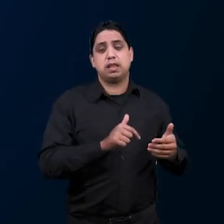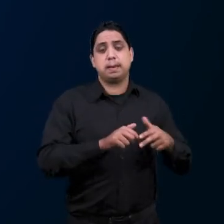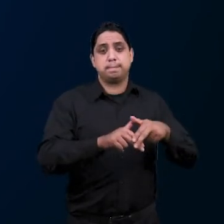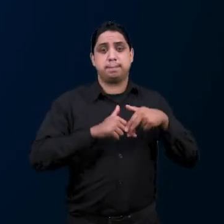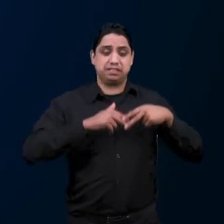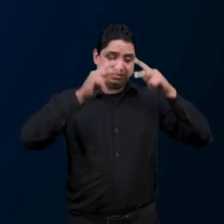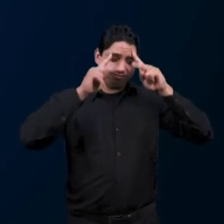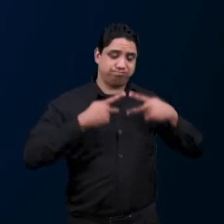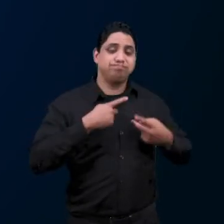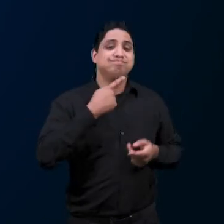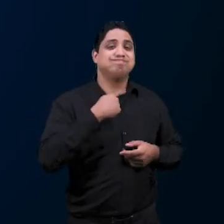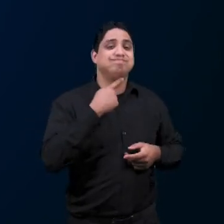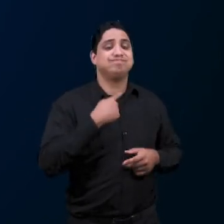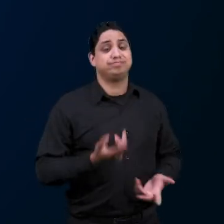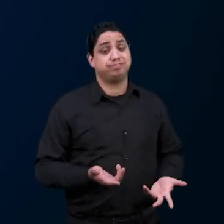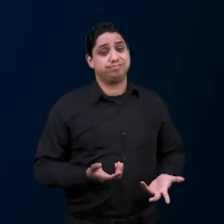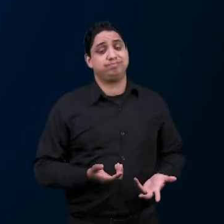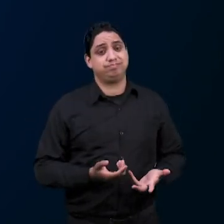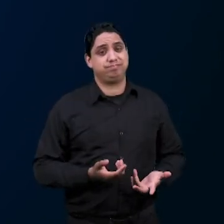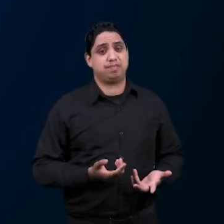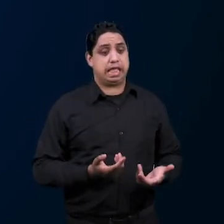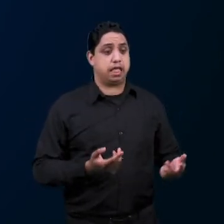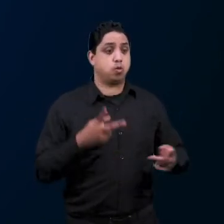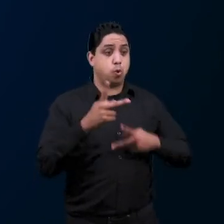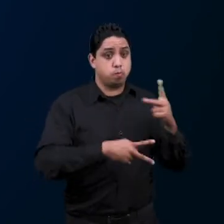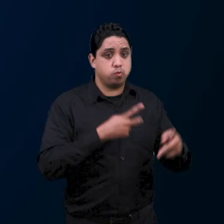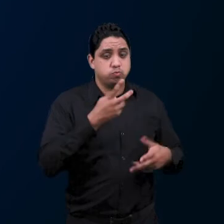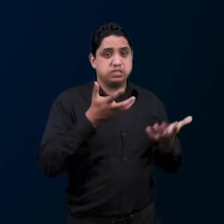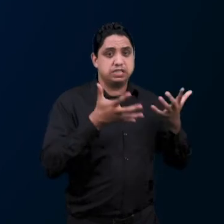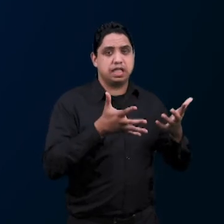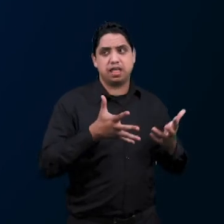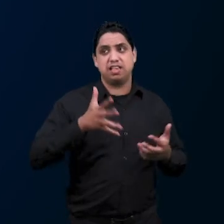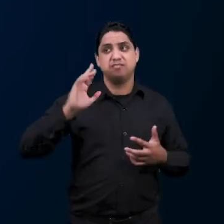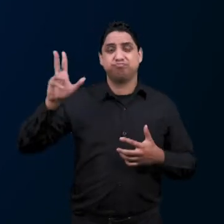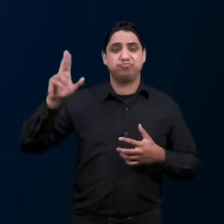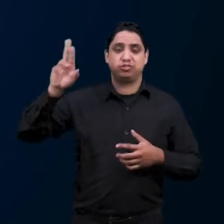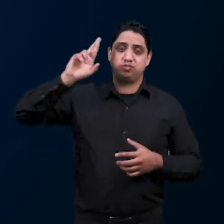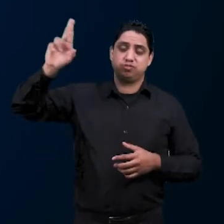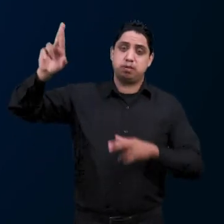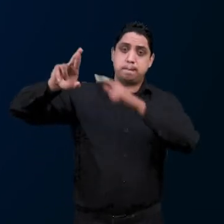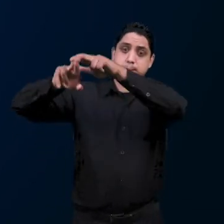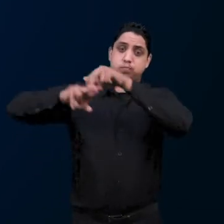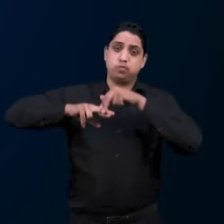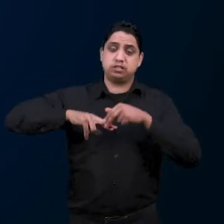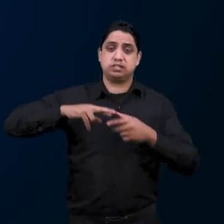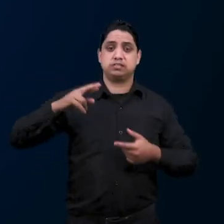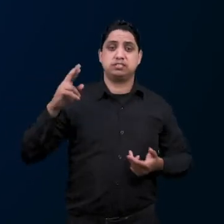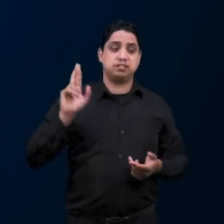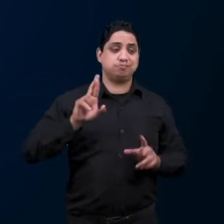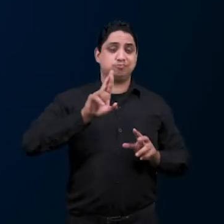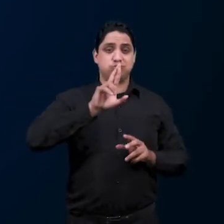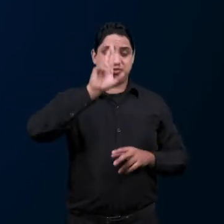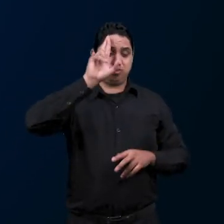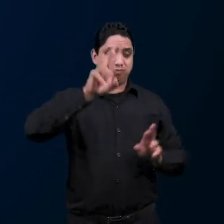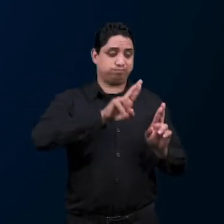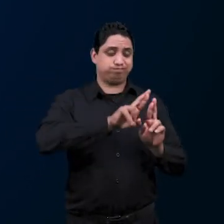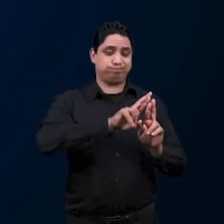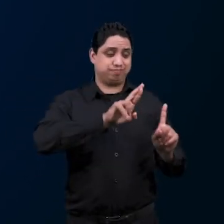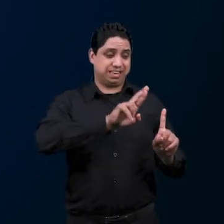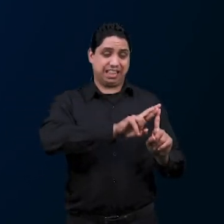ia conforme a sua vontade, conforme a vontade do povo e não a do Senhor. Por isso que a presença do Senhor se afastou